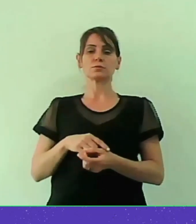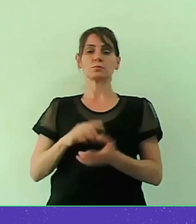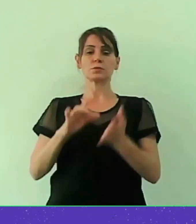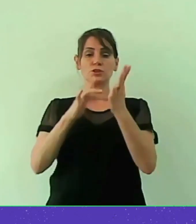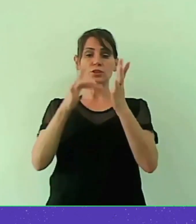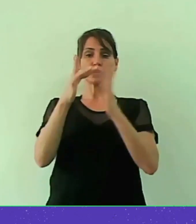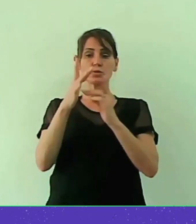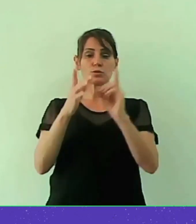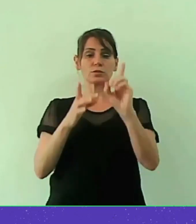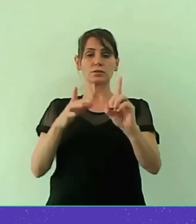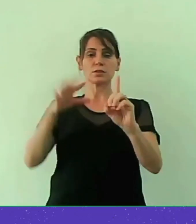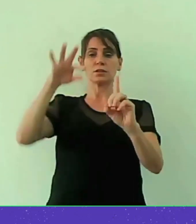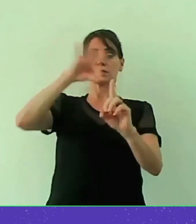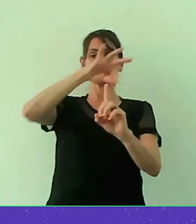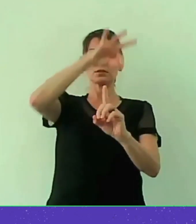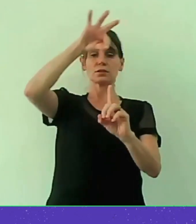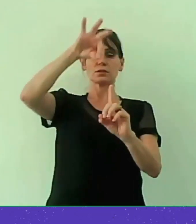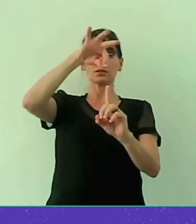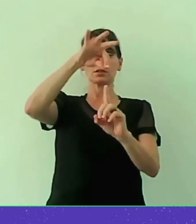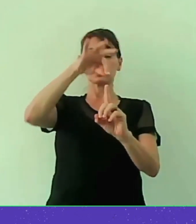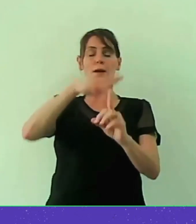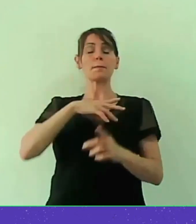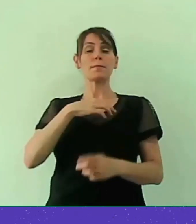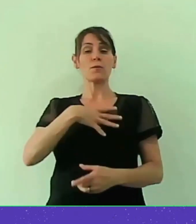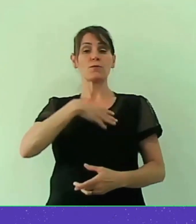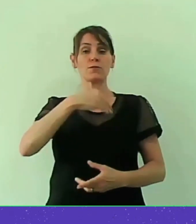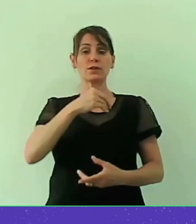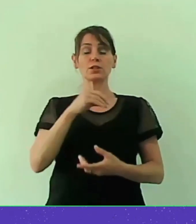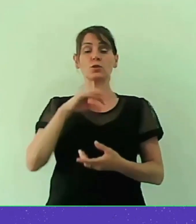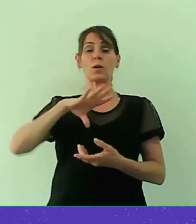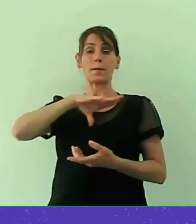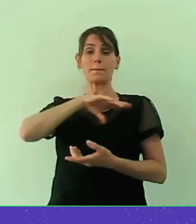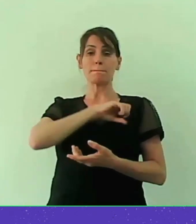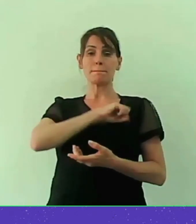céu: esse é o meu Filho amado, em quem me comprazo.